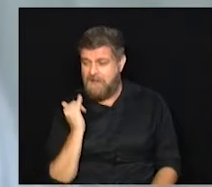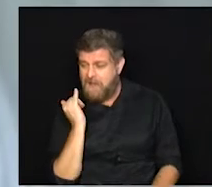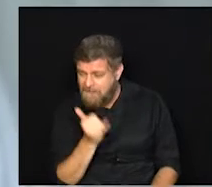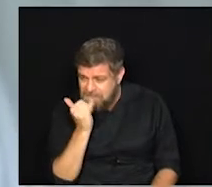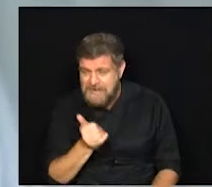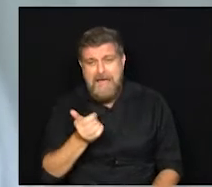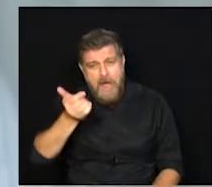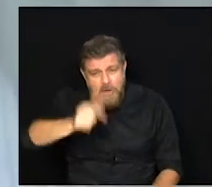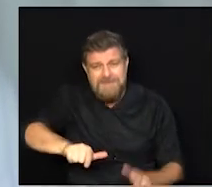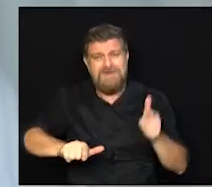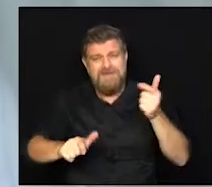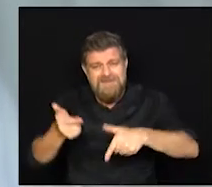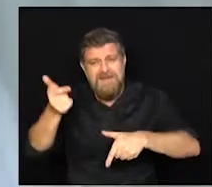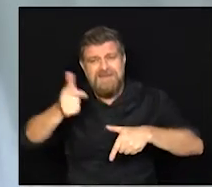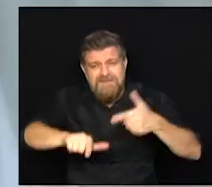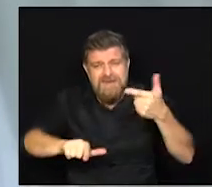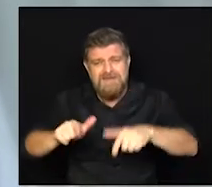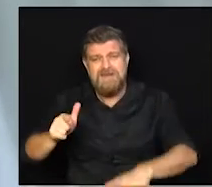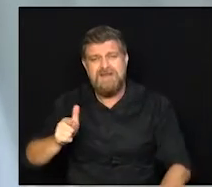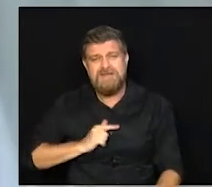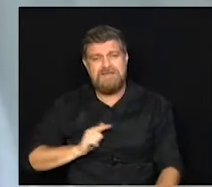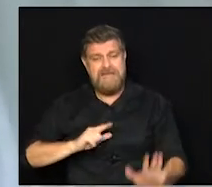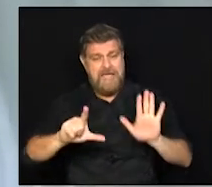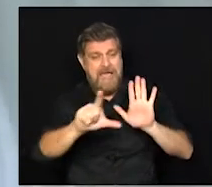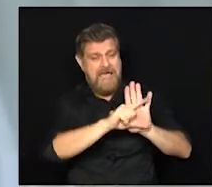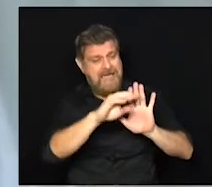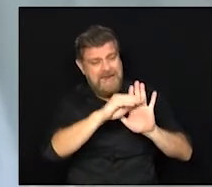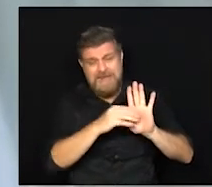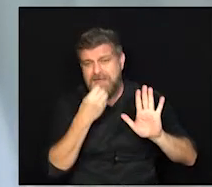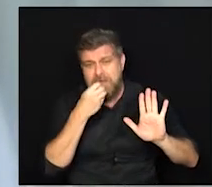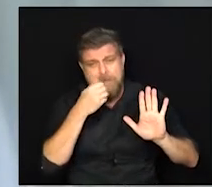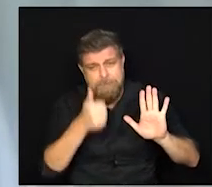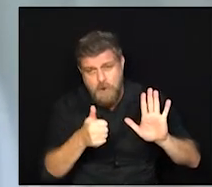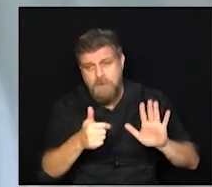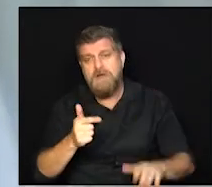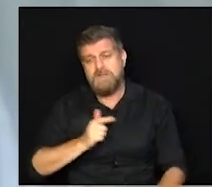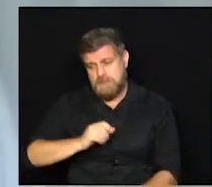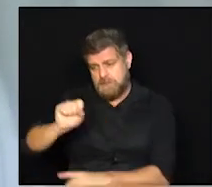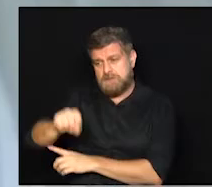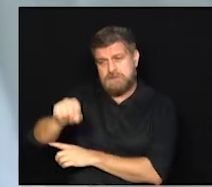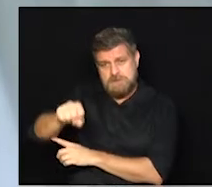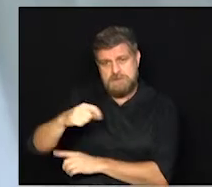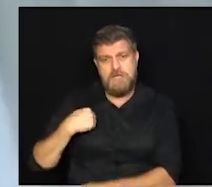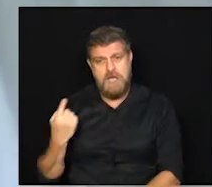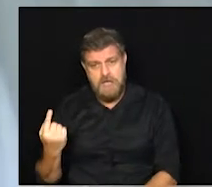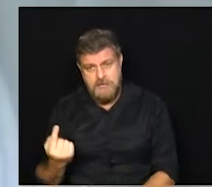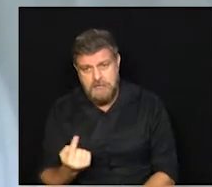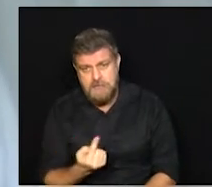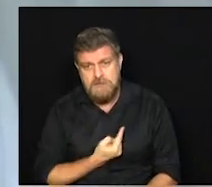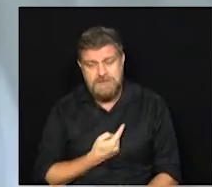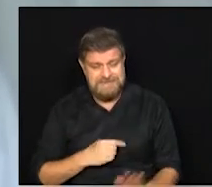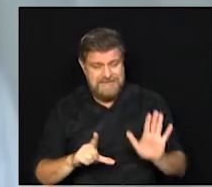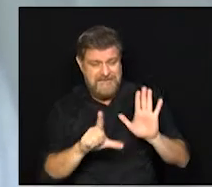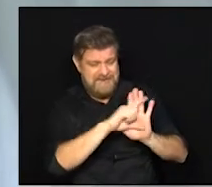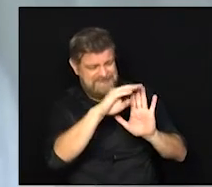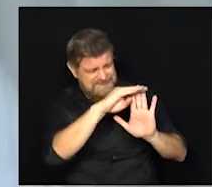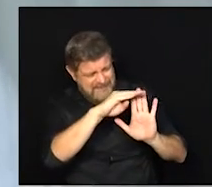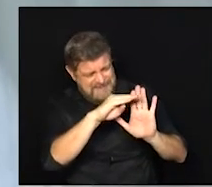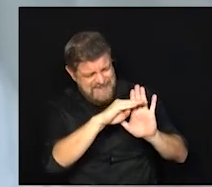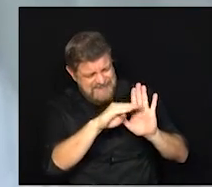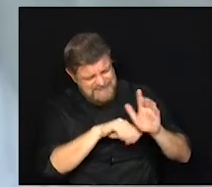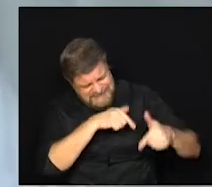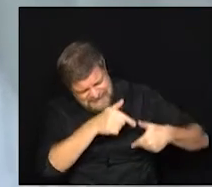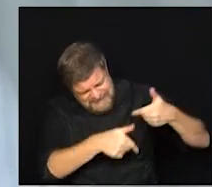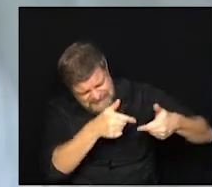a gente falar, é que a gente tem muitas boas leis. E a gente tem mesmo, né? Nosso poder legislativo, ele tem trabalhado